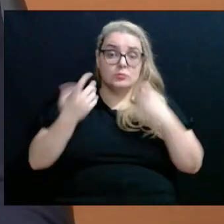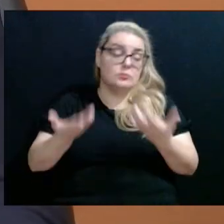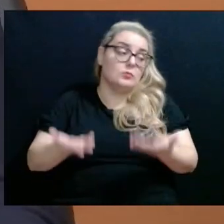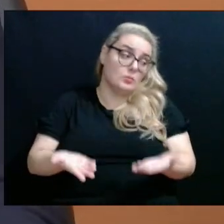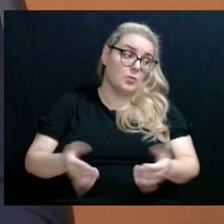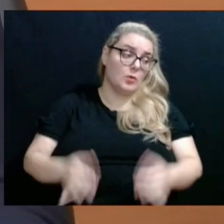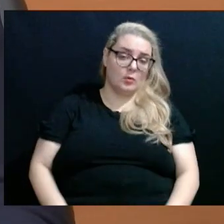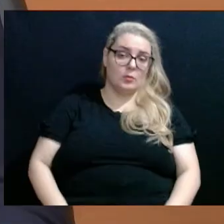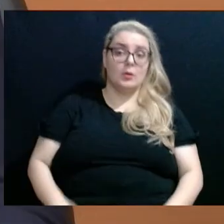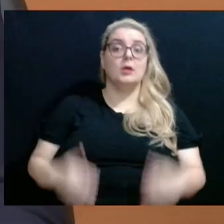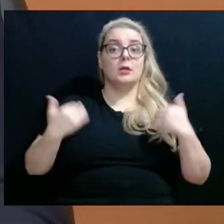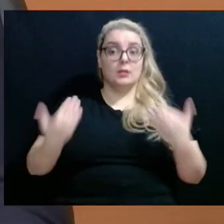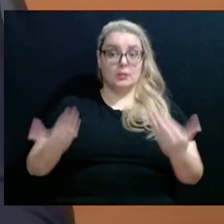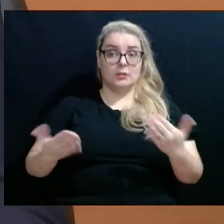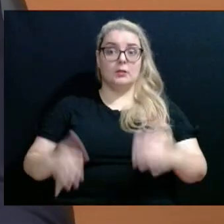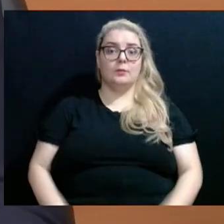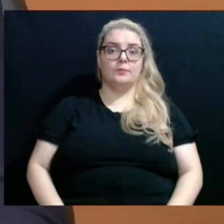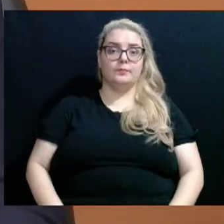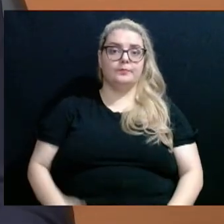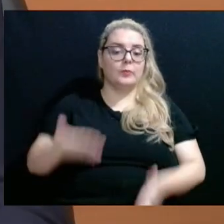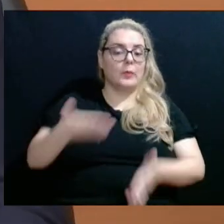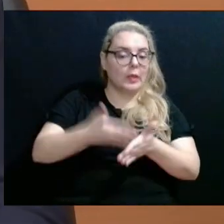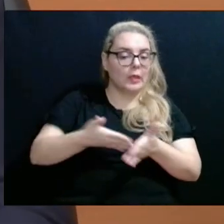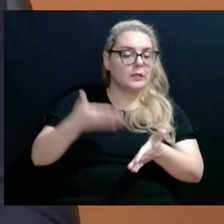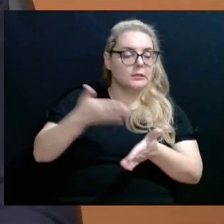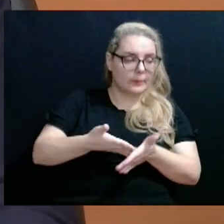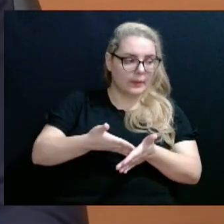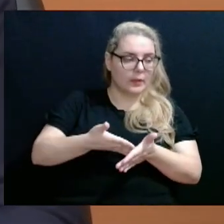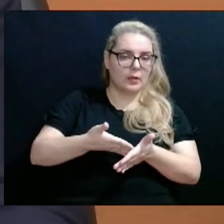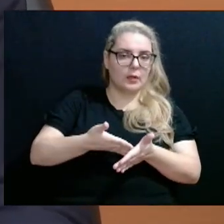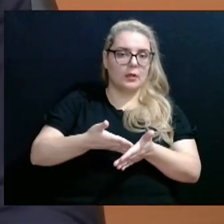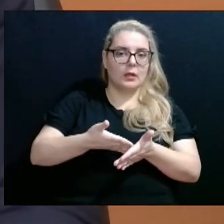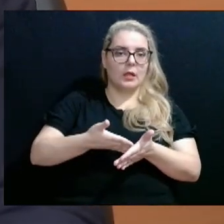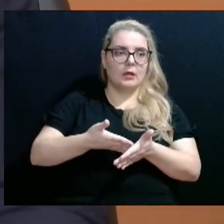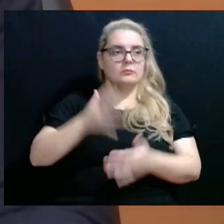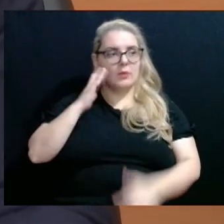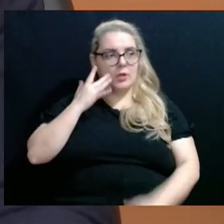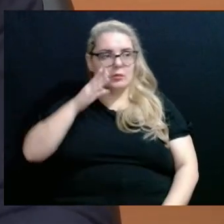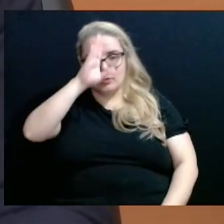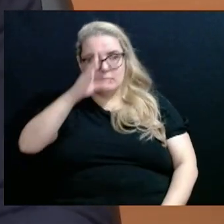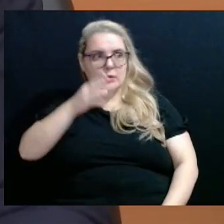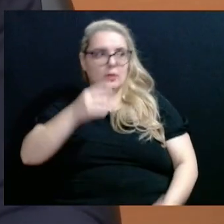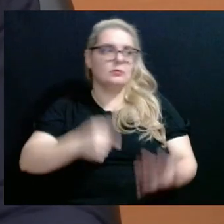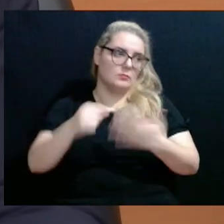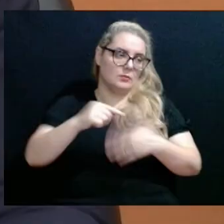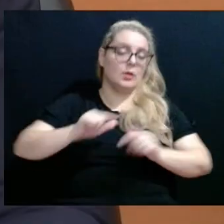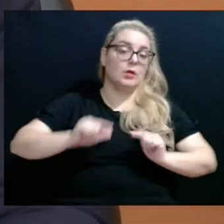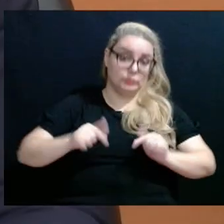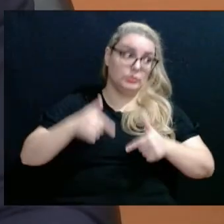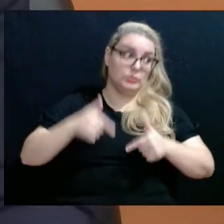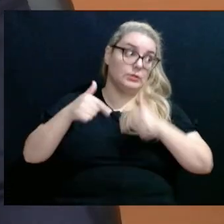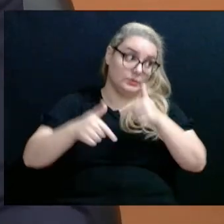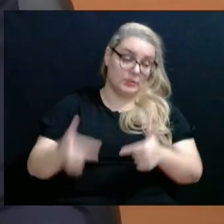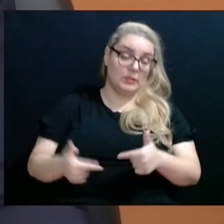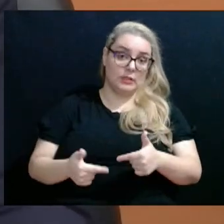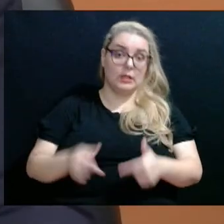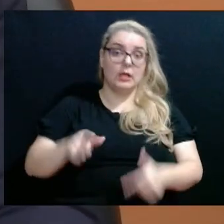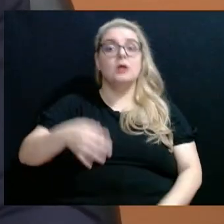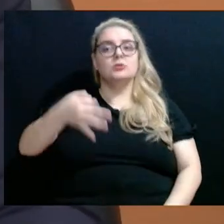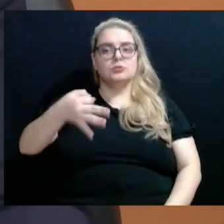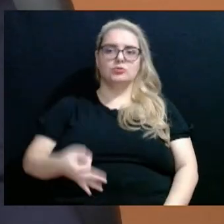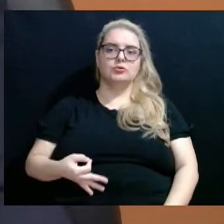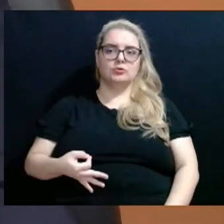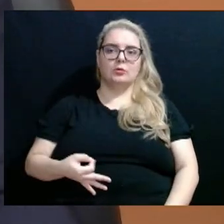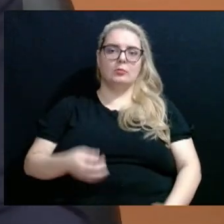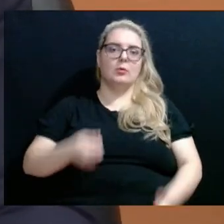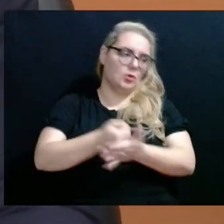Então, essa barreira... Eu acho que um dos principais pontos que a gente tem que lutar e trabalhar é justamente para eles serem obrigados a